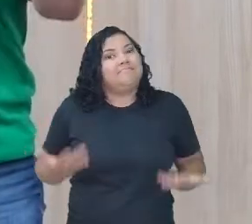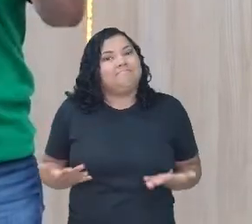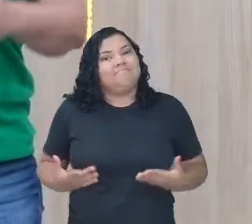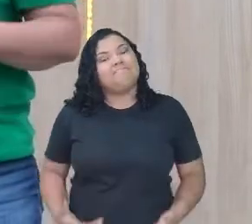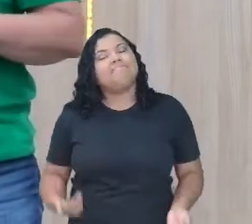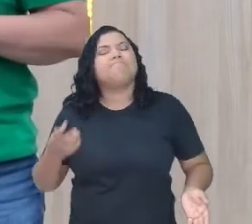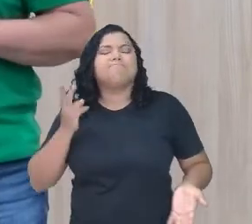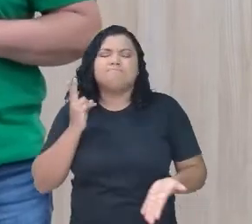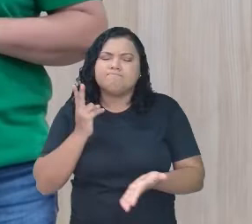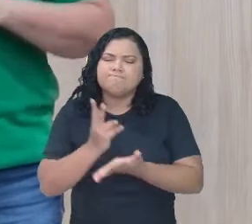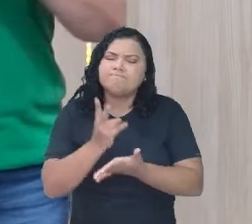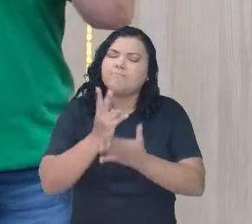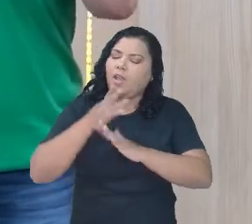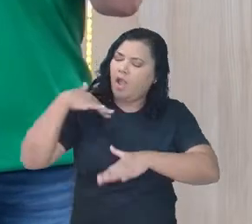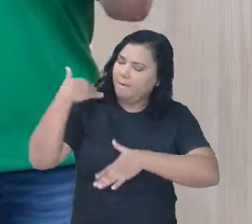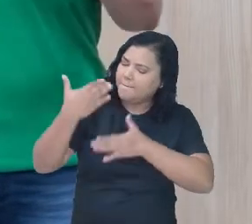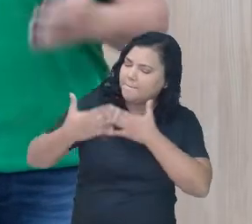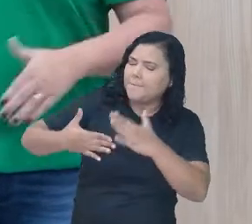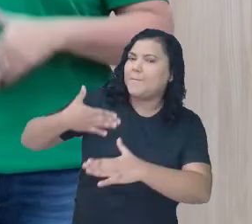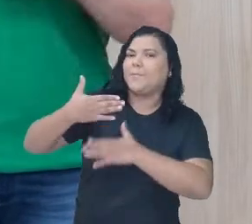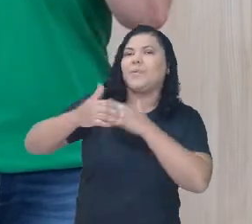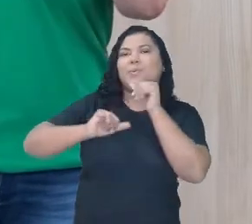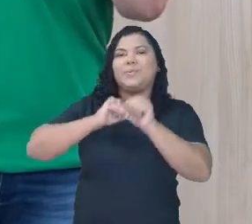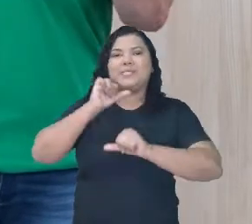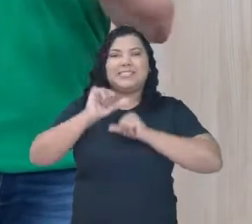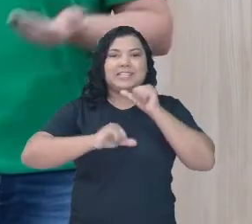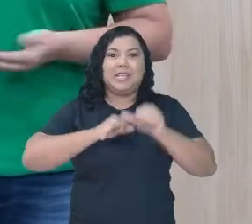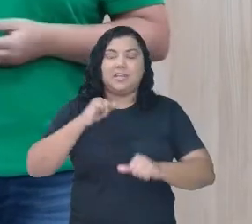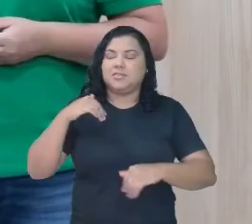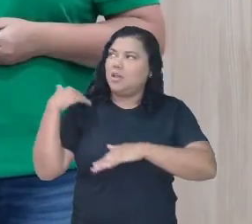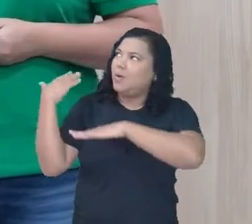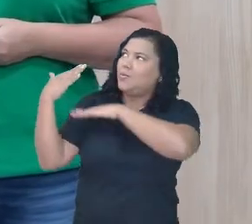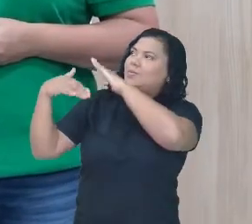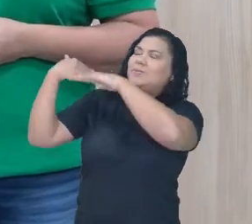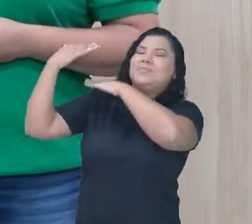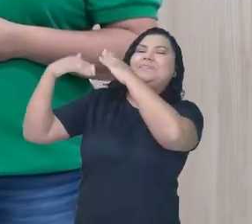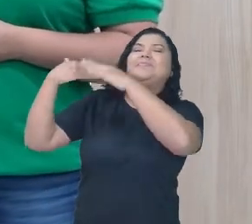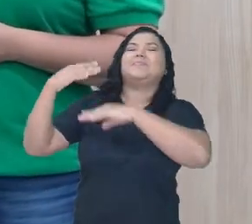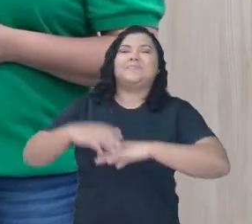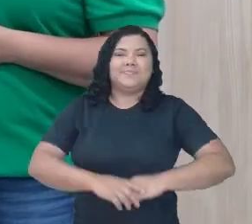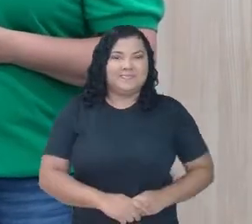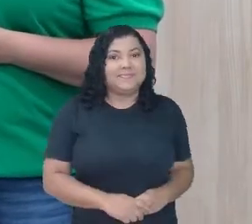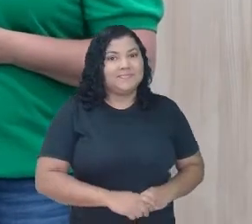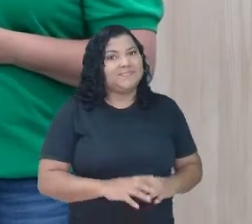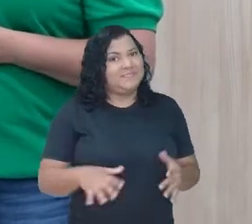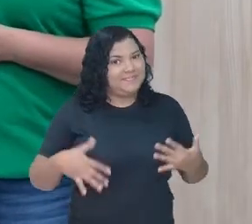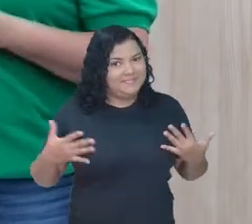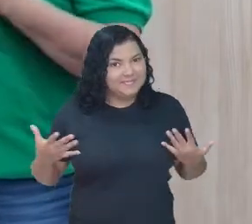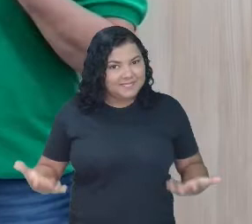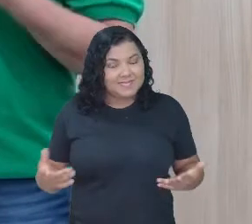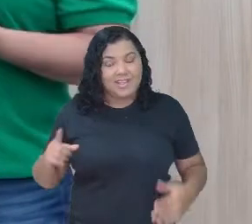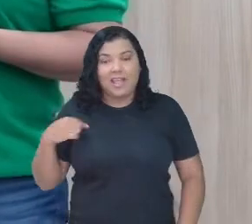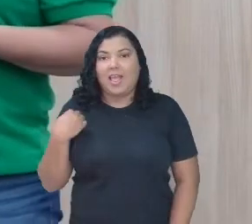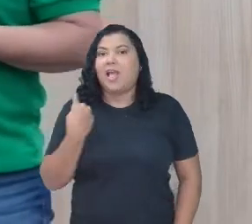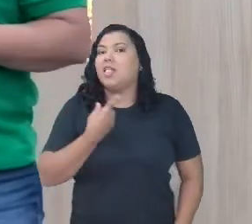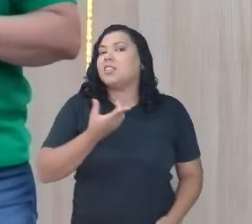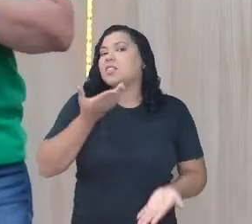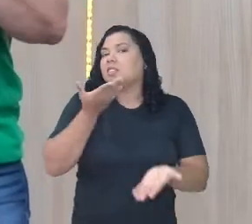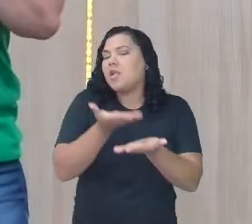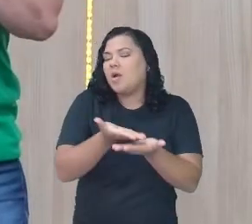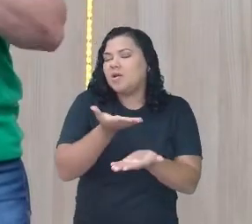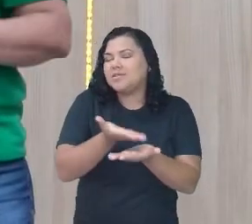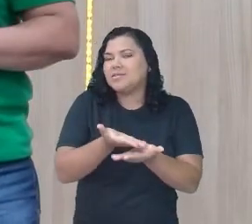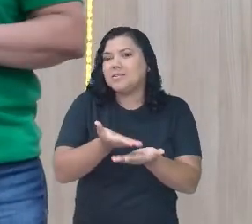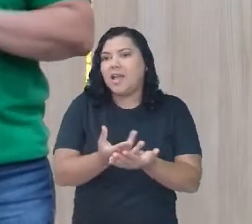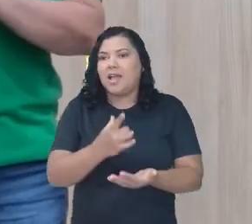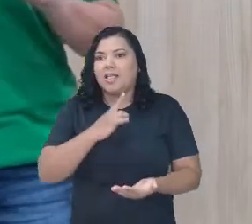continuando esse processo de transformação, de crescimento. Então, nossa aula, não é?